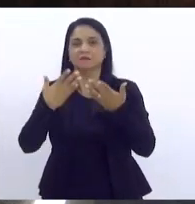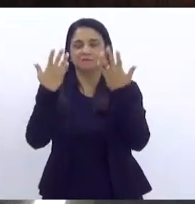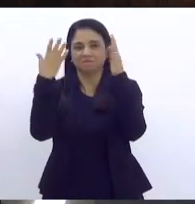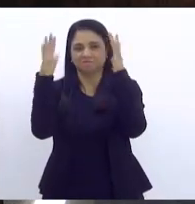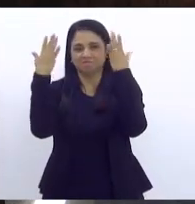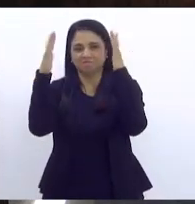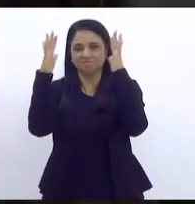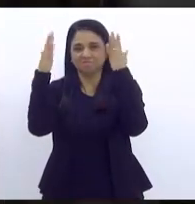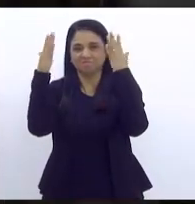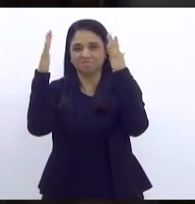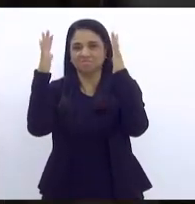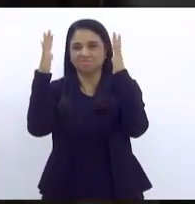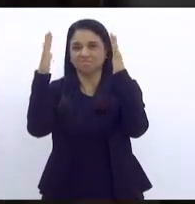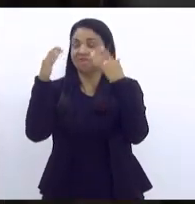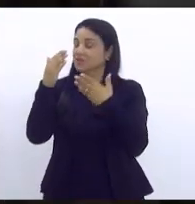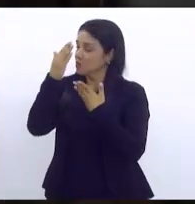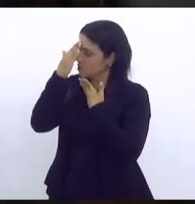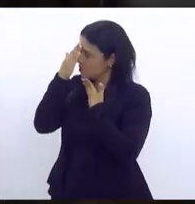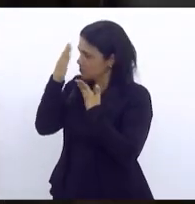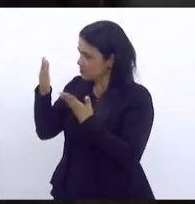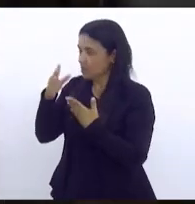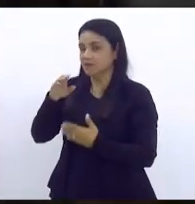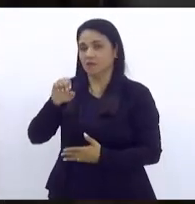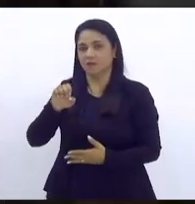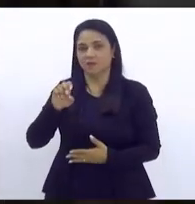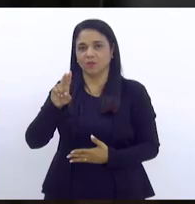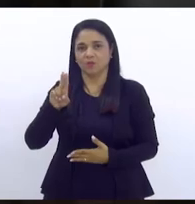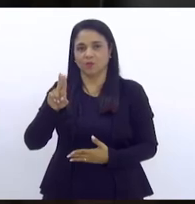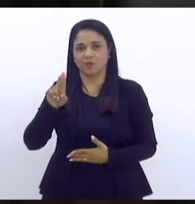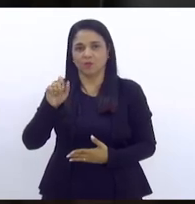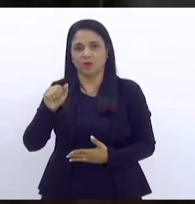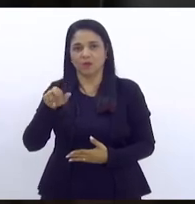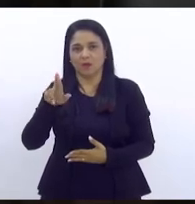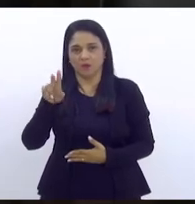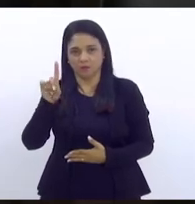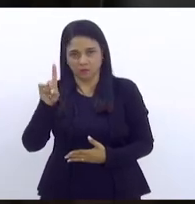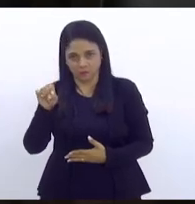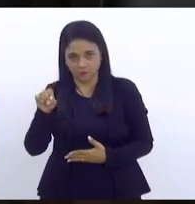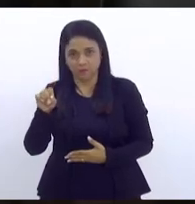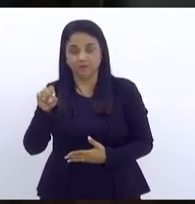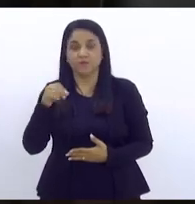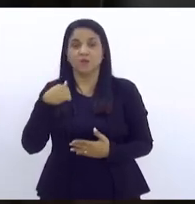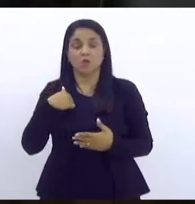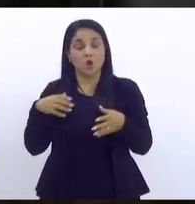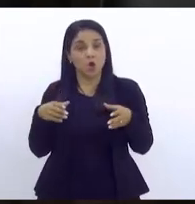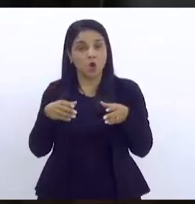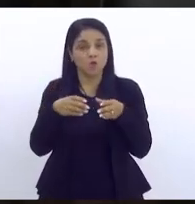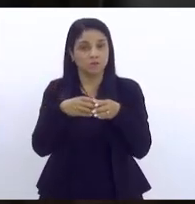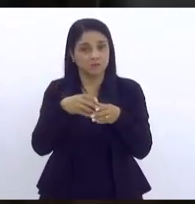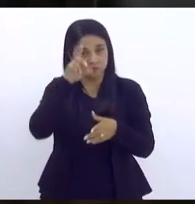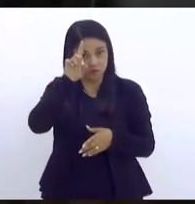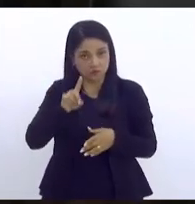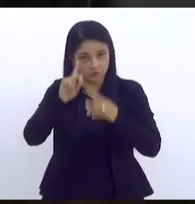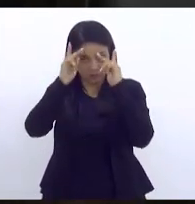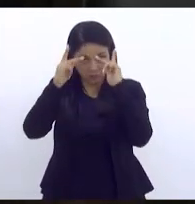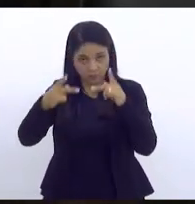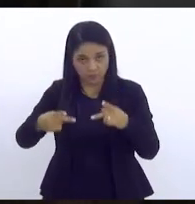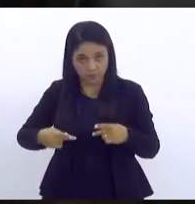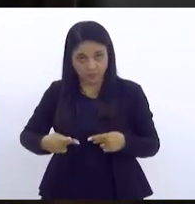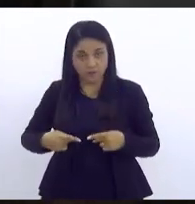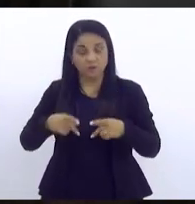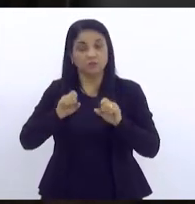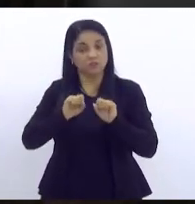exaltação Muitíssimo obrigado Eduardo eh a gente enquanto Comissão de Direitos Humanos bem como a comissão de